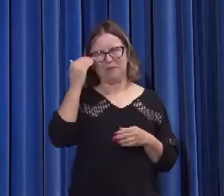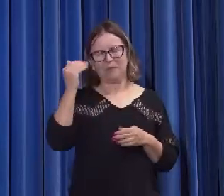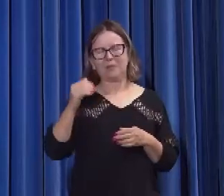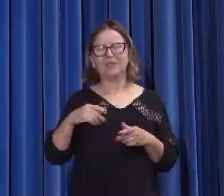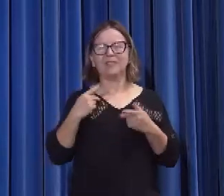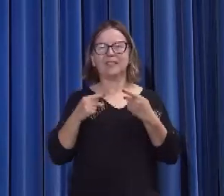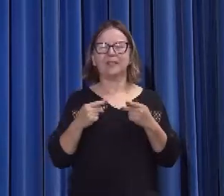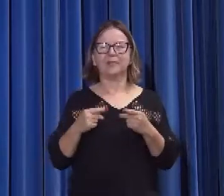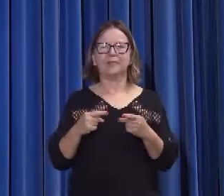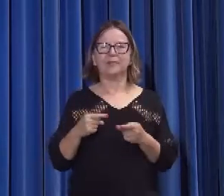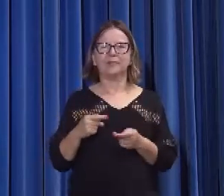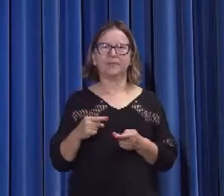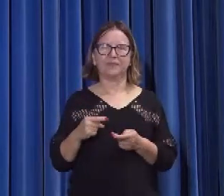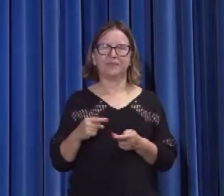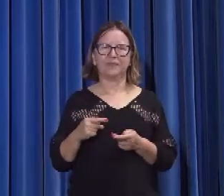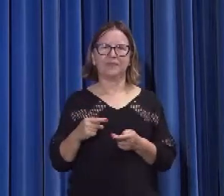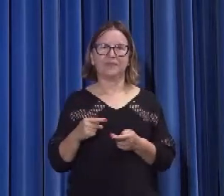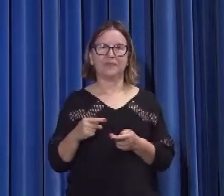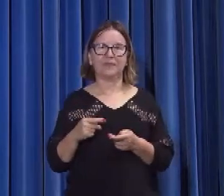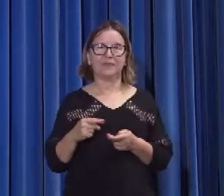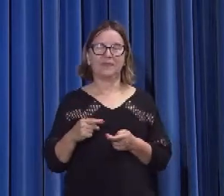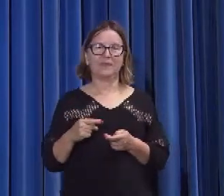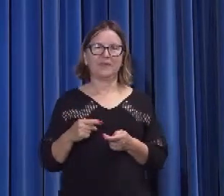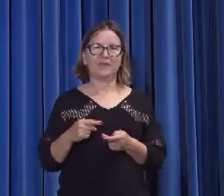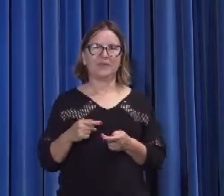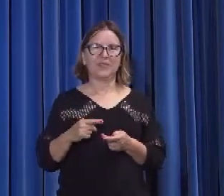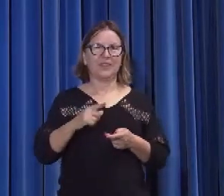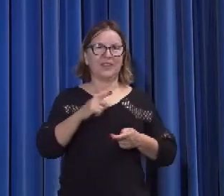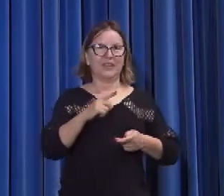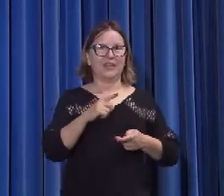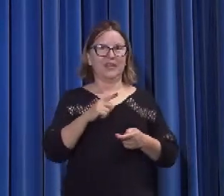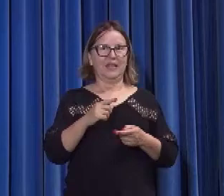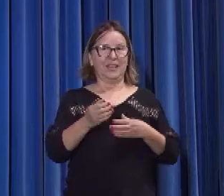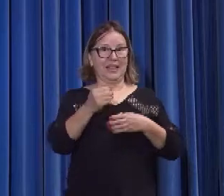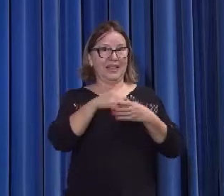um vazio no formato de Deus no coração de todo homem.